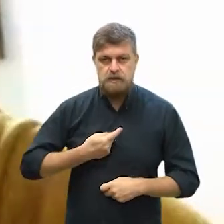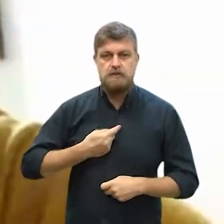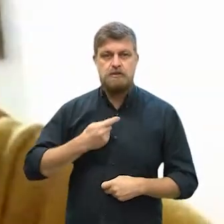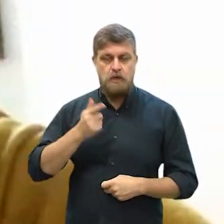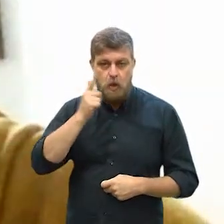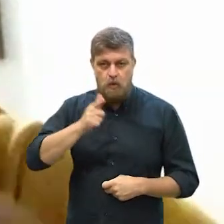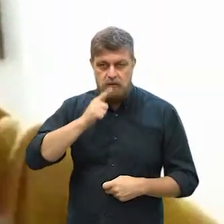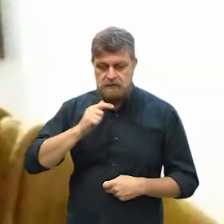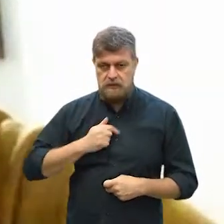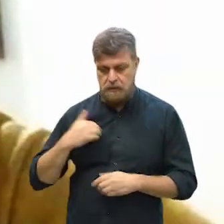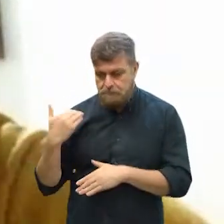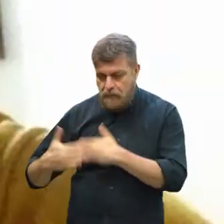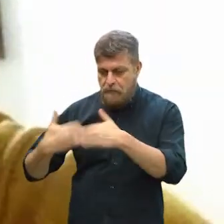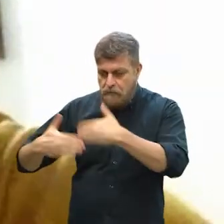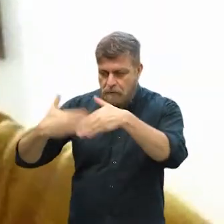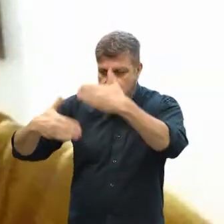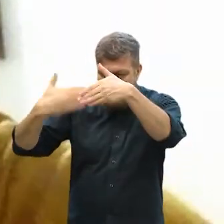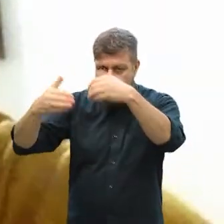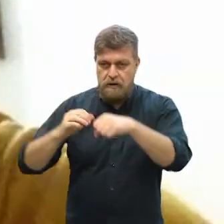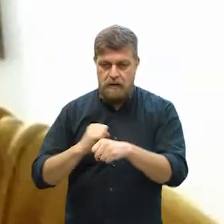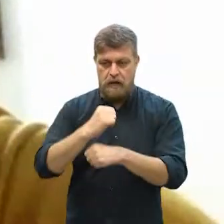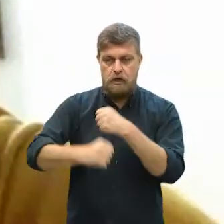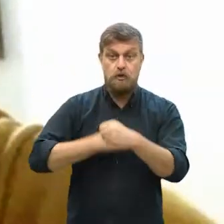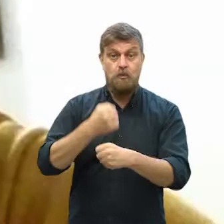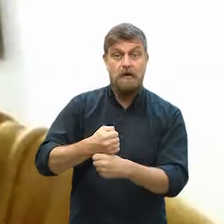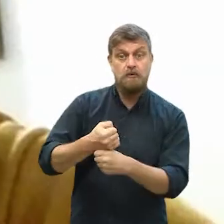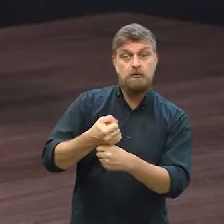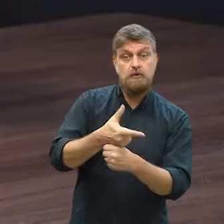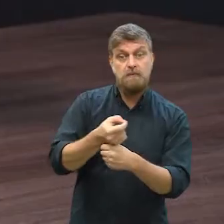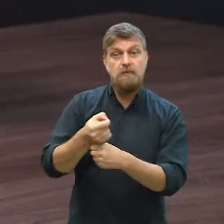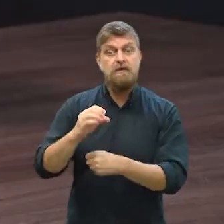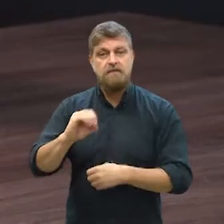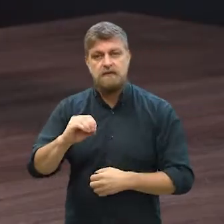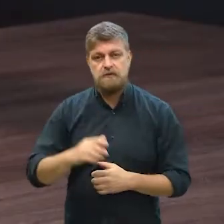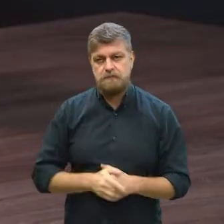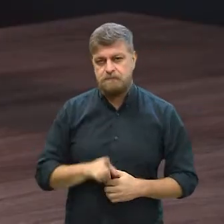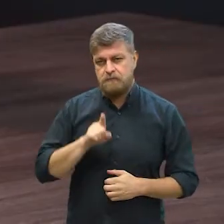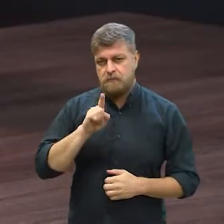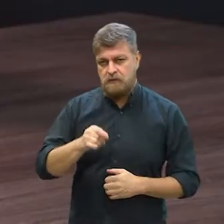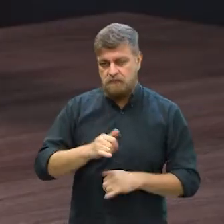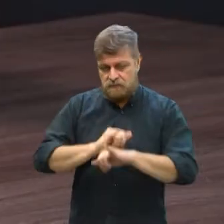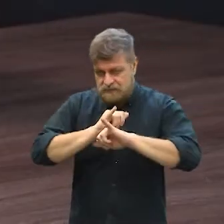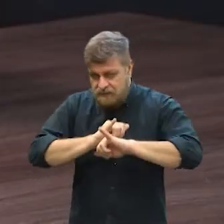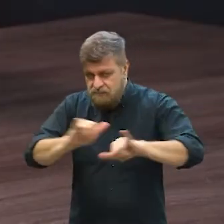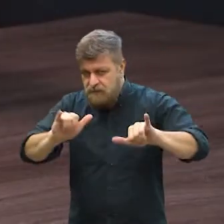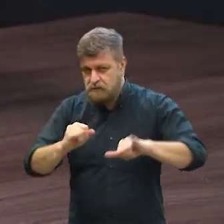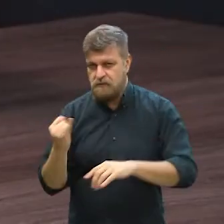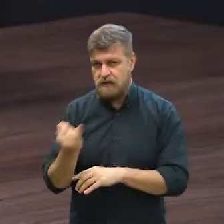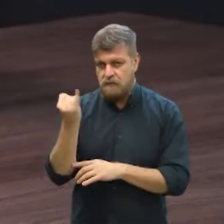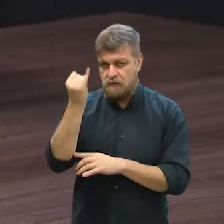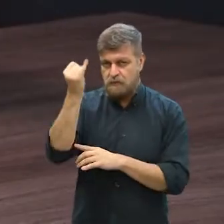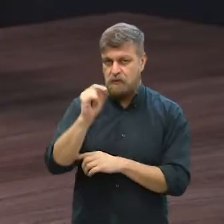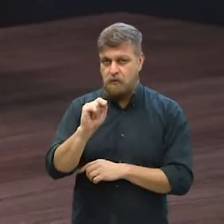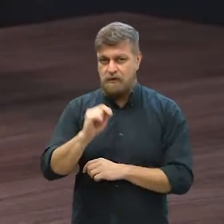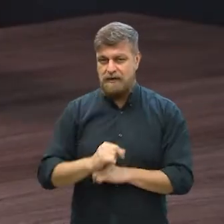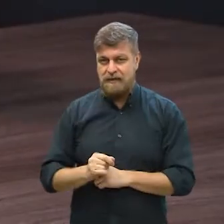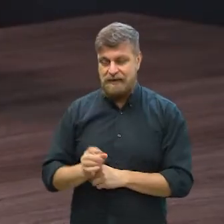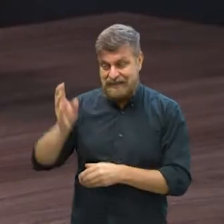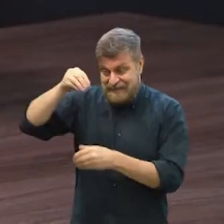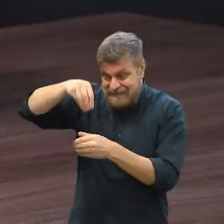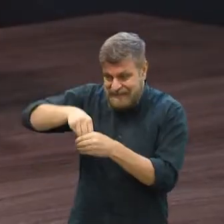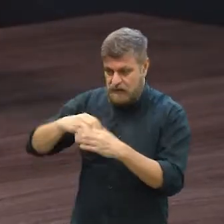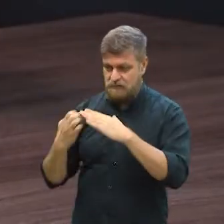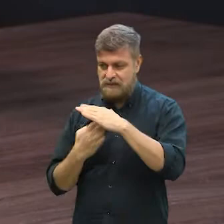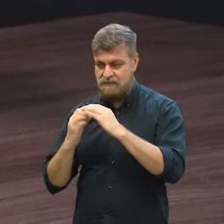gente precisava para crescer como negócio durante 2020 também. Você disse algo muito importante, que é a questão da comunicação